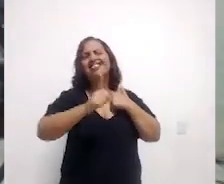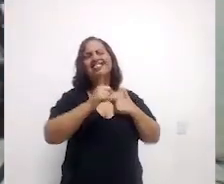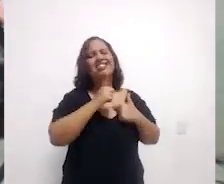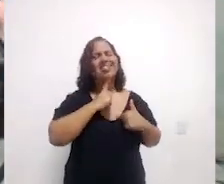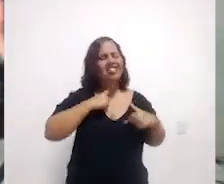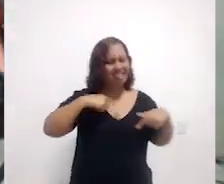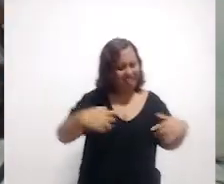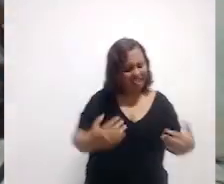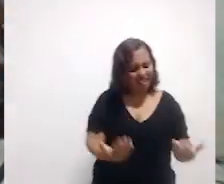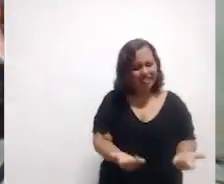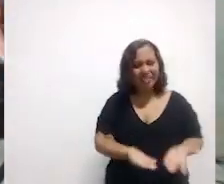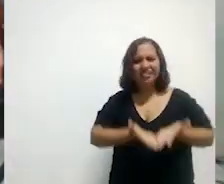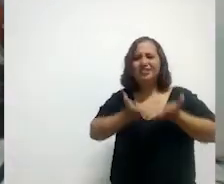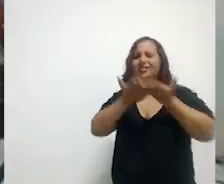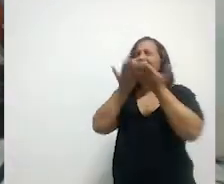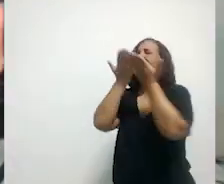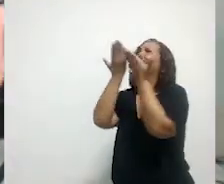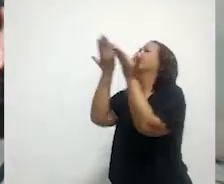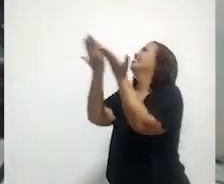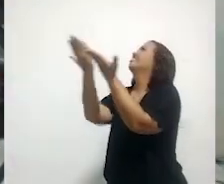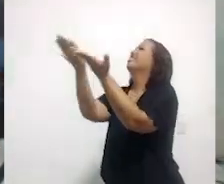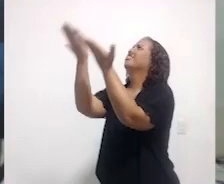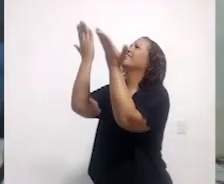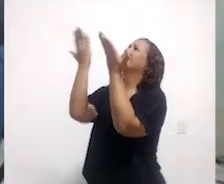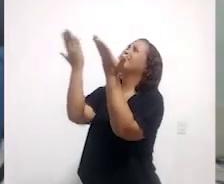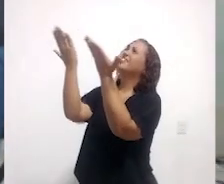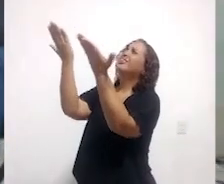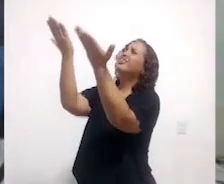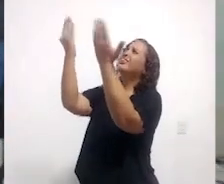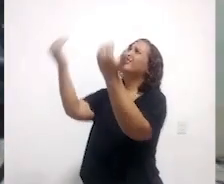quero te ofertar,